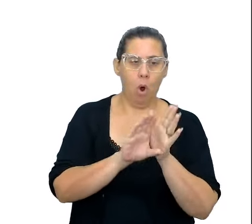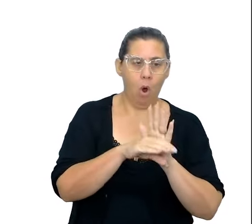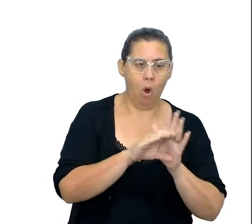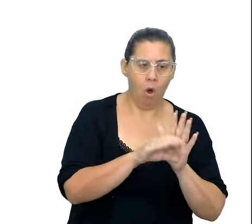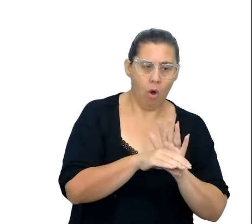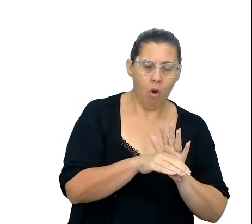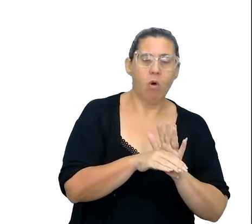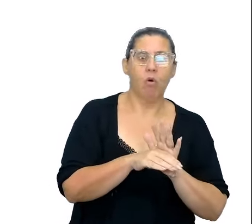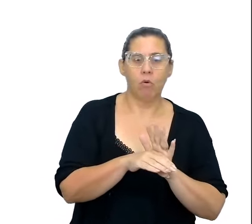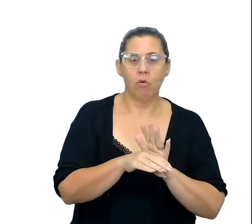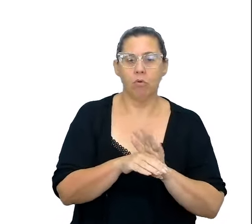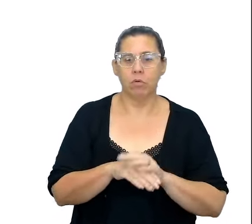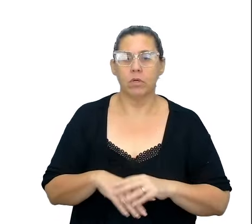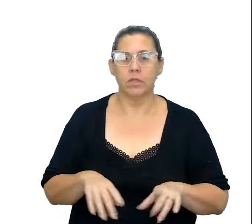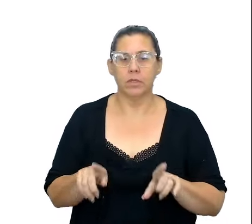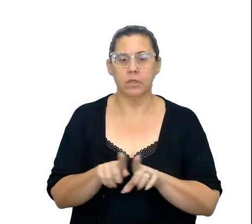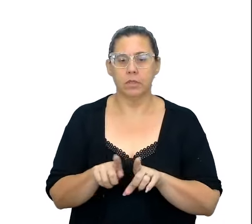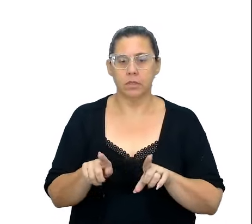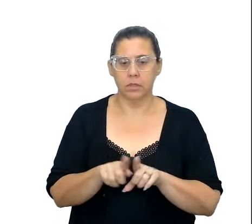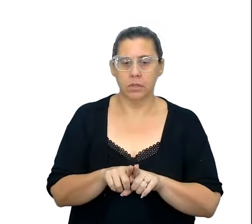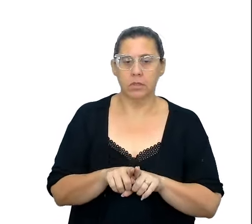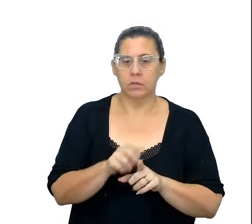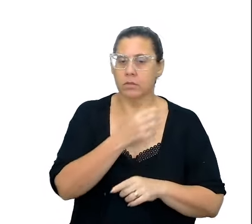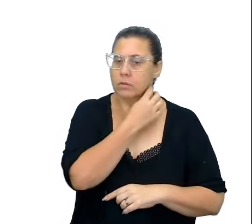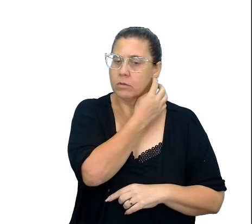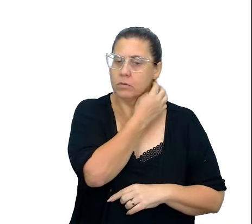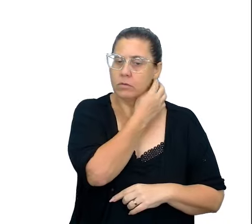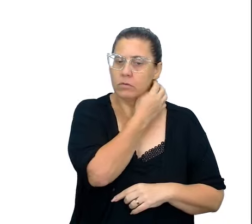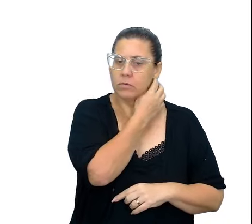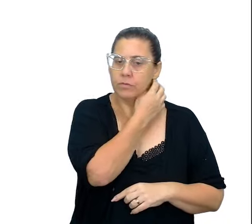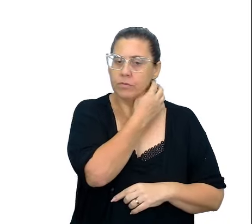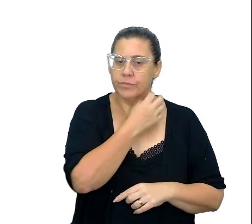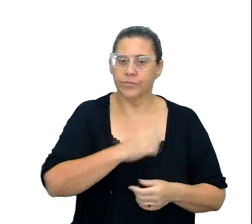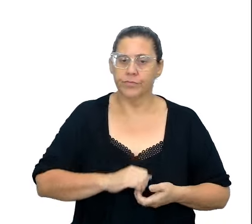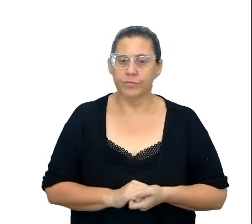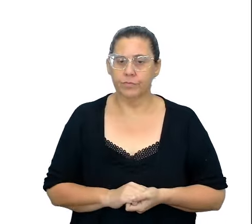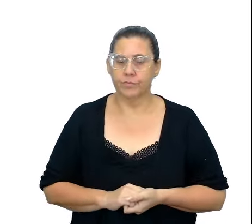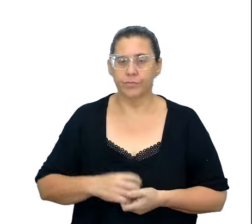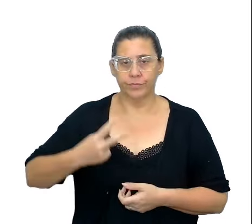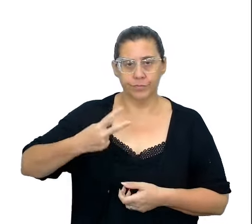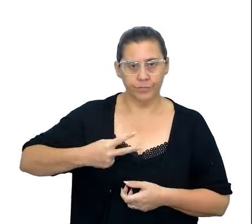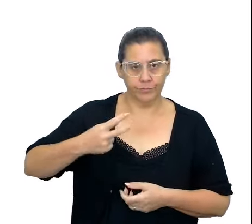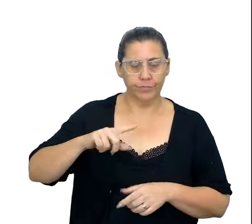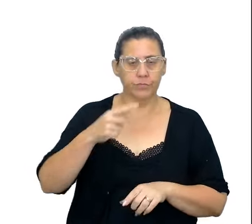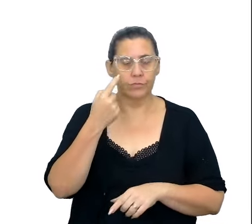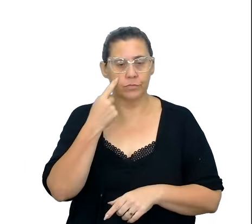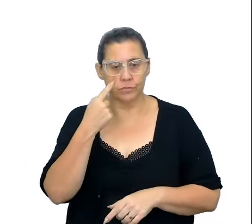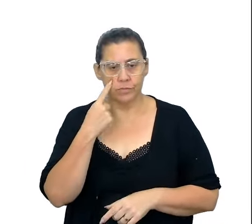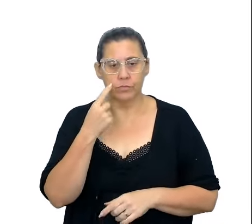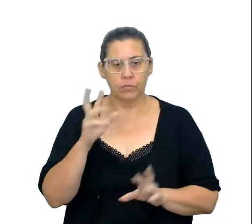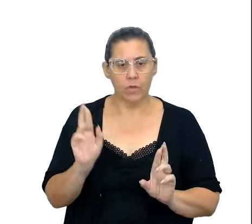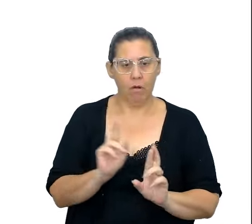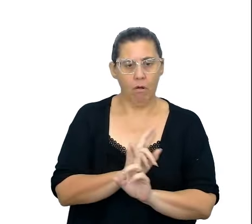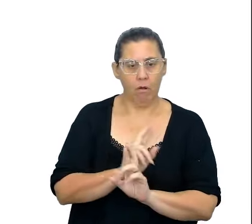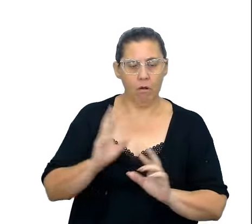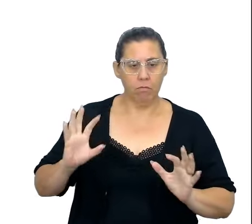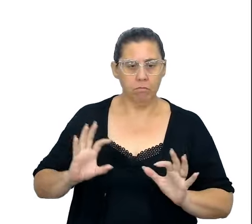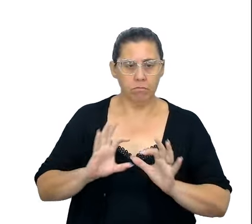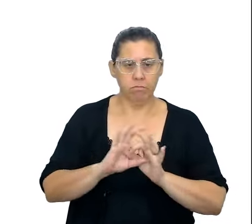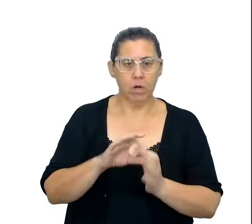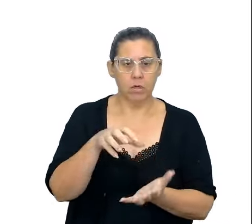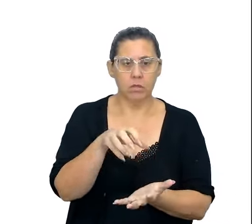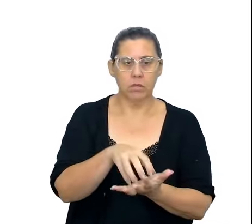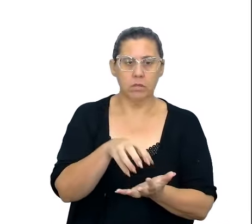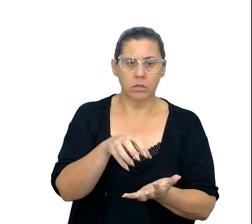né, em relação a esse documento, e as práticas de atividades escritas. No segundo momento, a gente vai relacionar o tema central, o